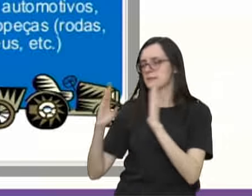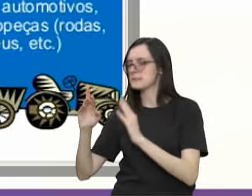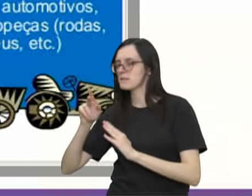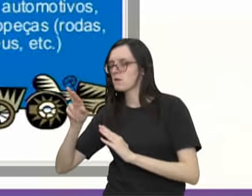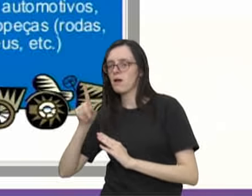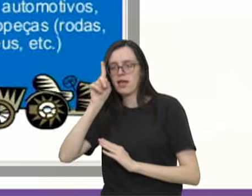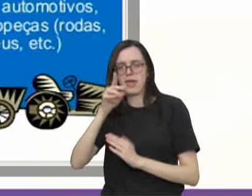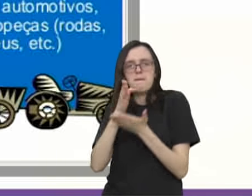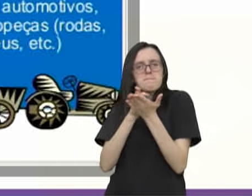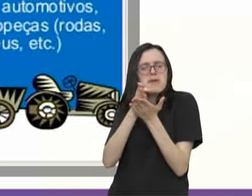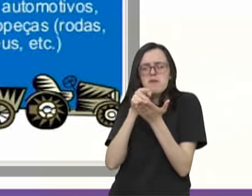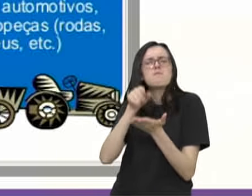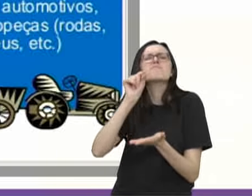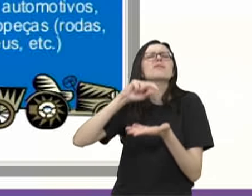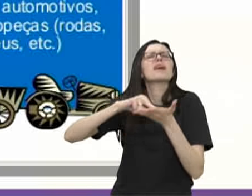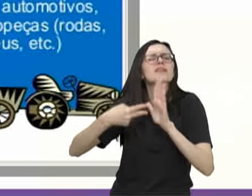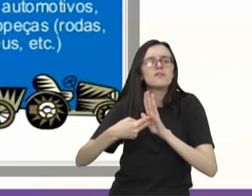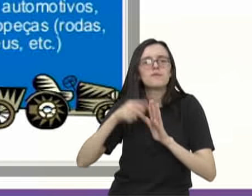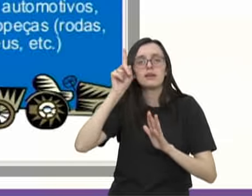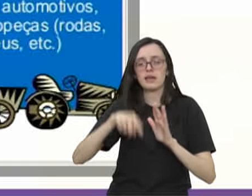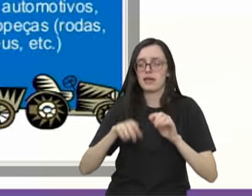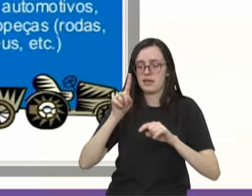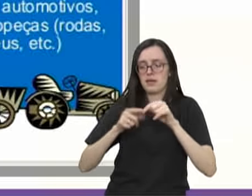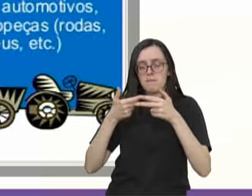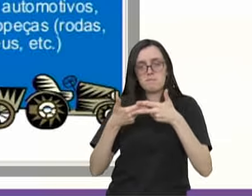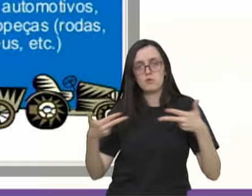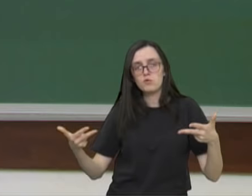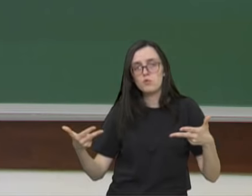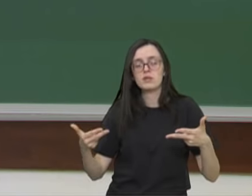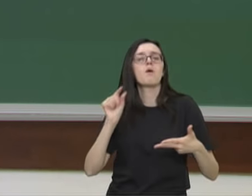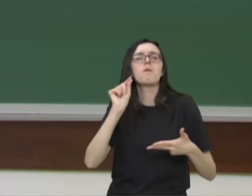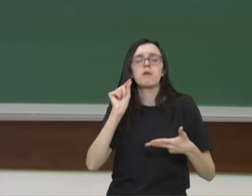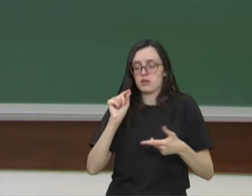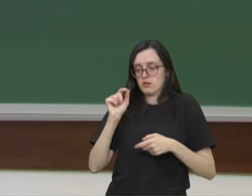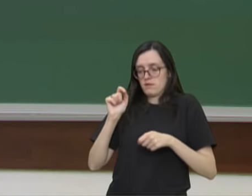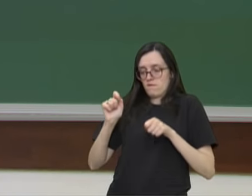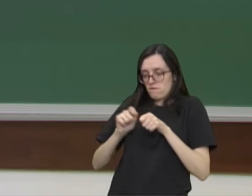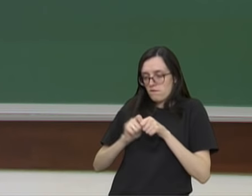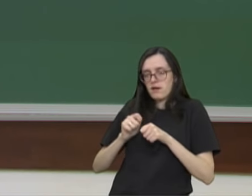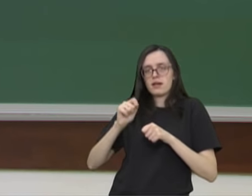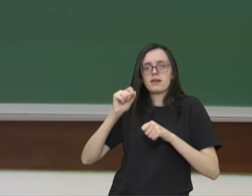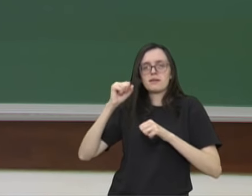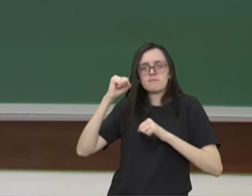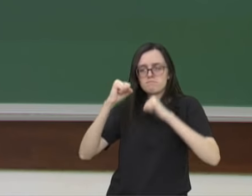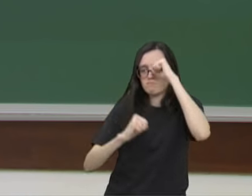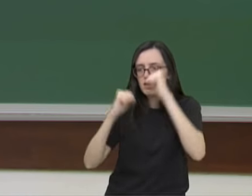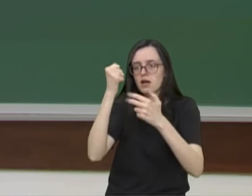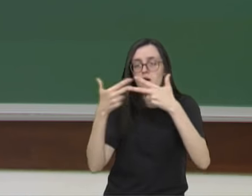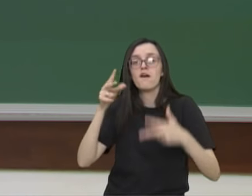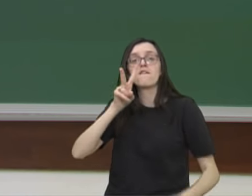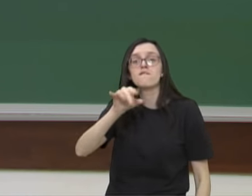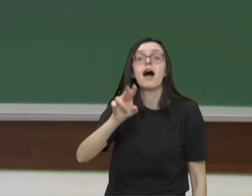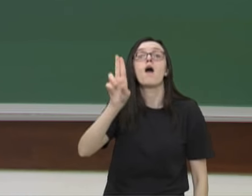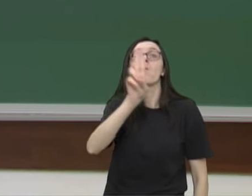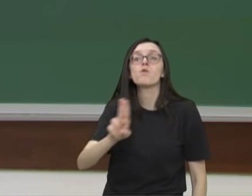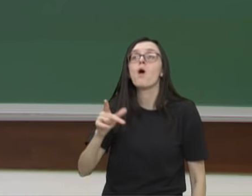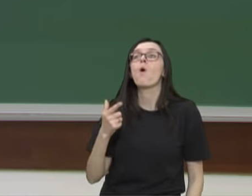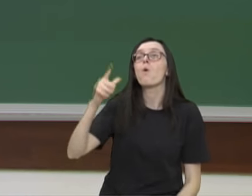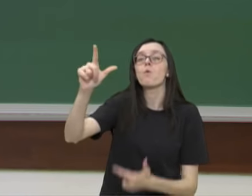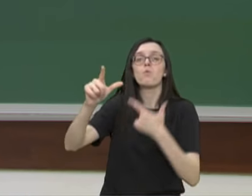fornecimento de produtos né beneficiados elas produzem máquinas e equipamentos que serão utilizados nos diversos